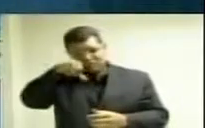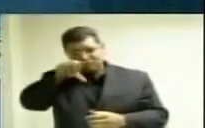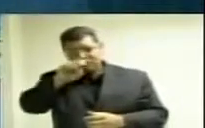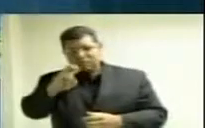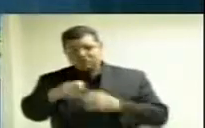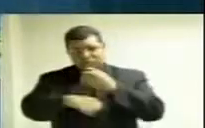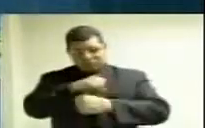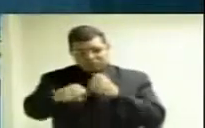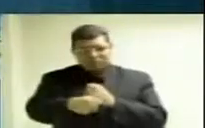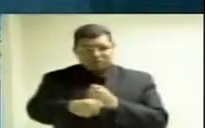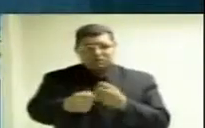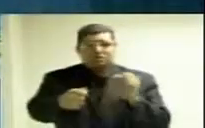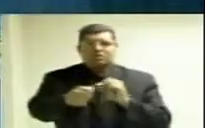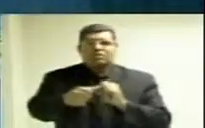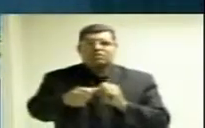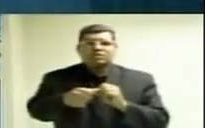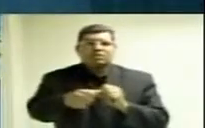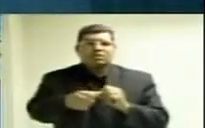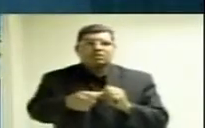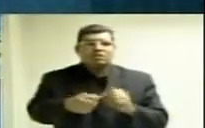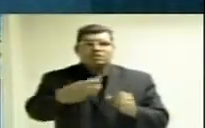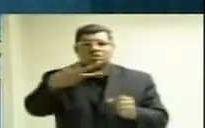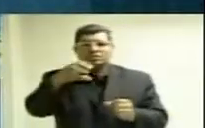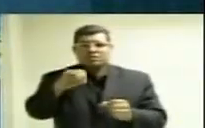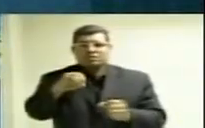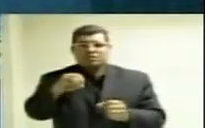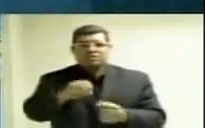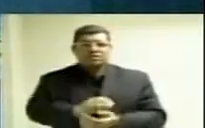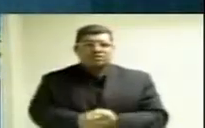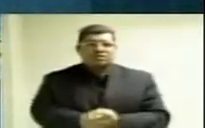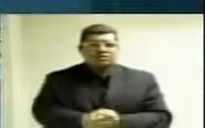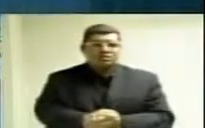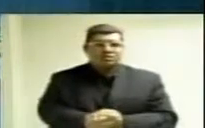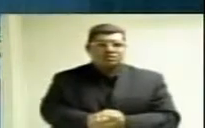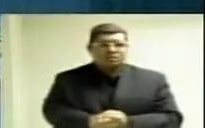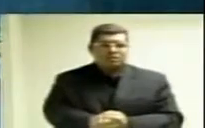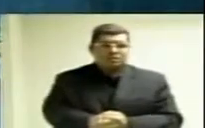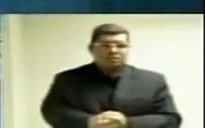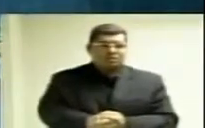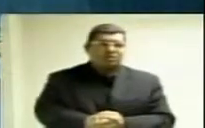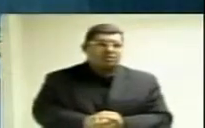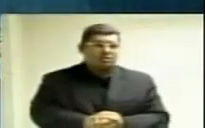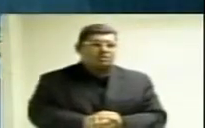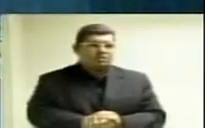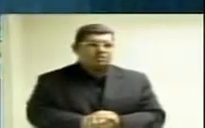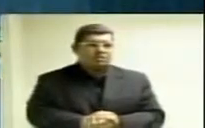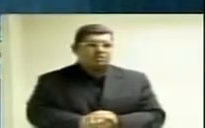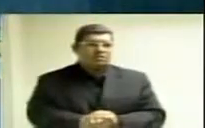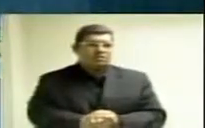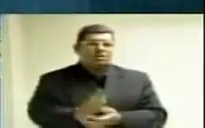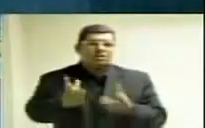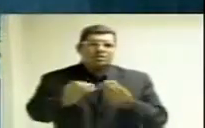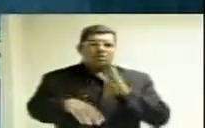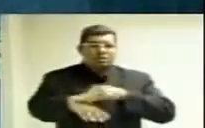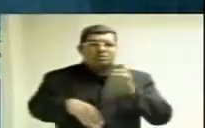1985, o último concurso público. Vai fazer 30 anos que não tem concurso público para a Secretaria de Justiça. É